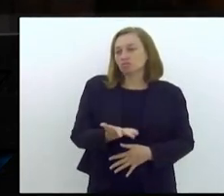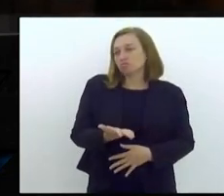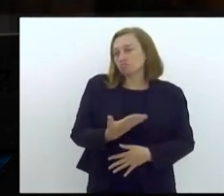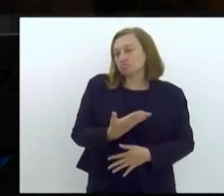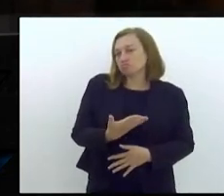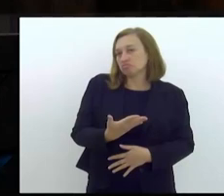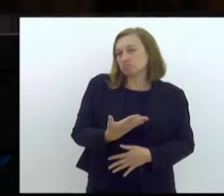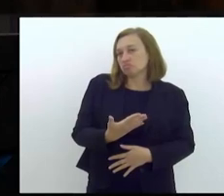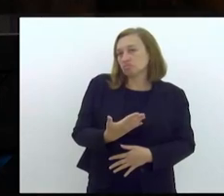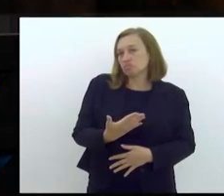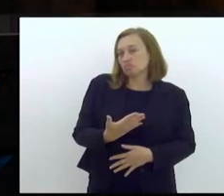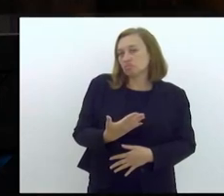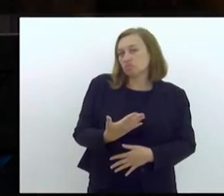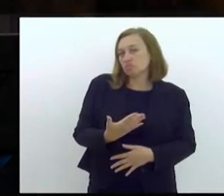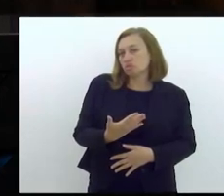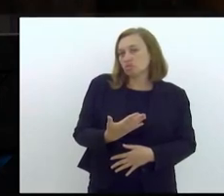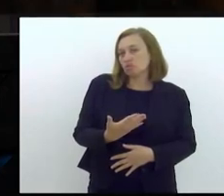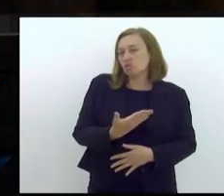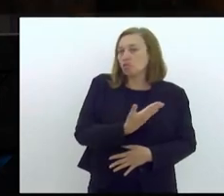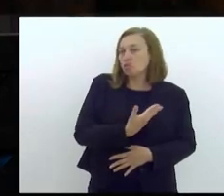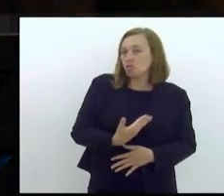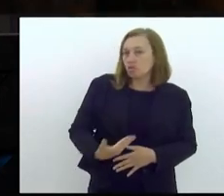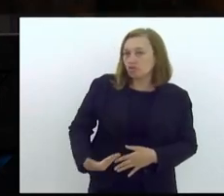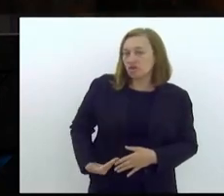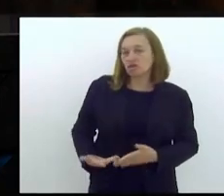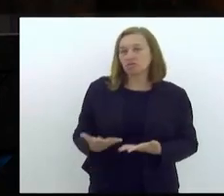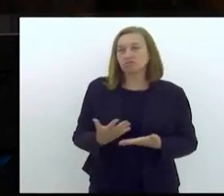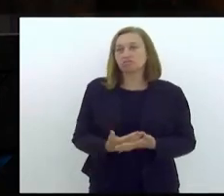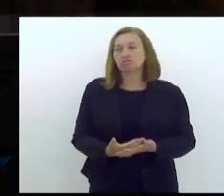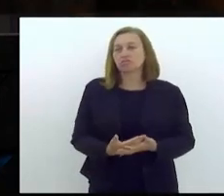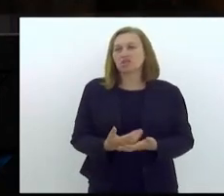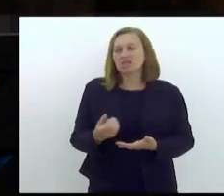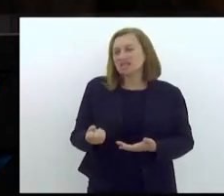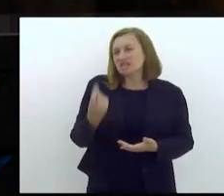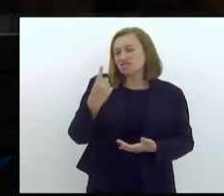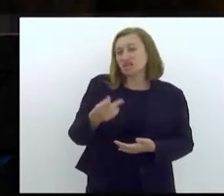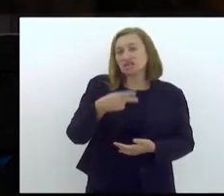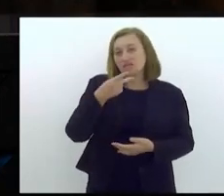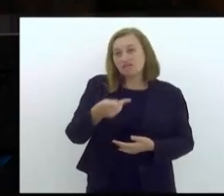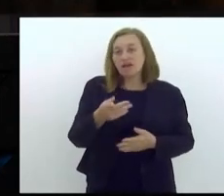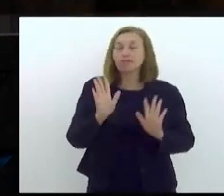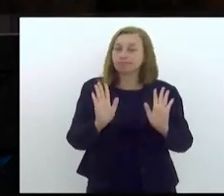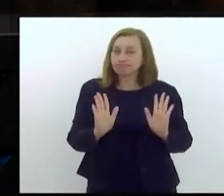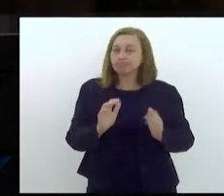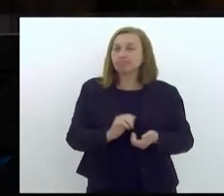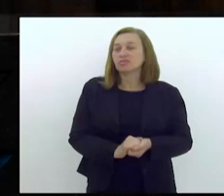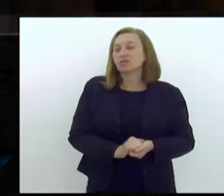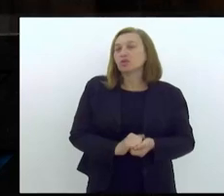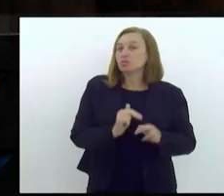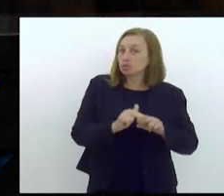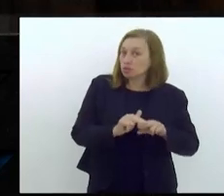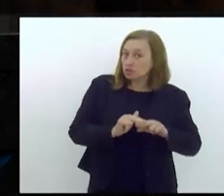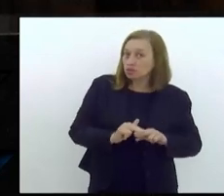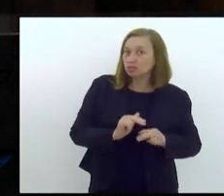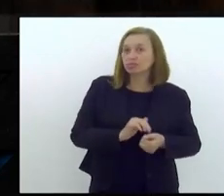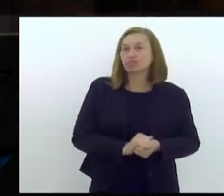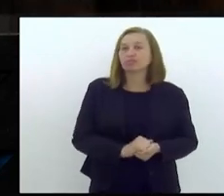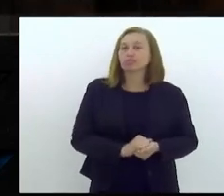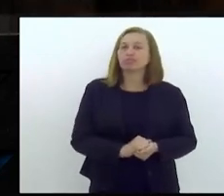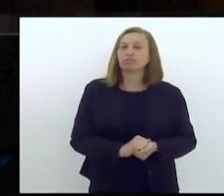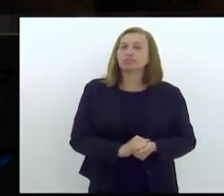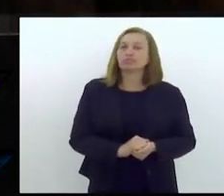exagera no tom de uma fala evidentemente por causa disso